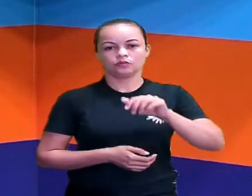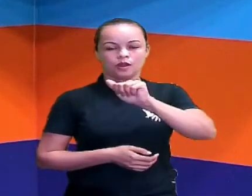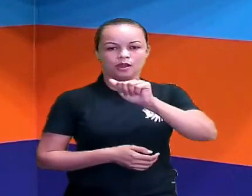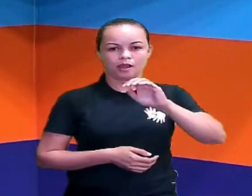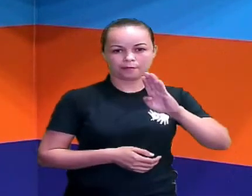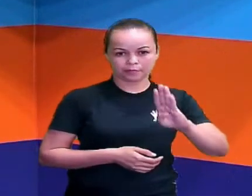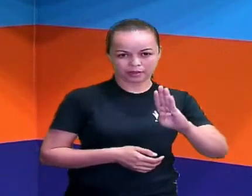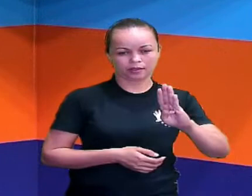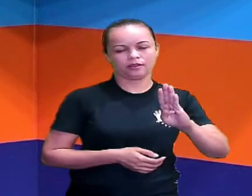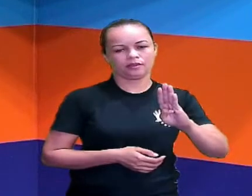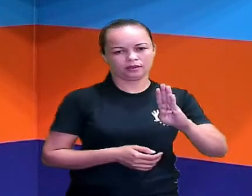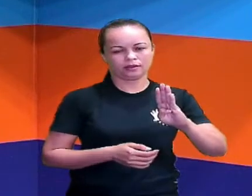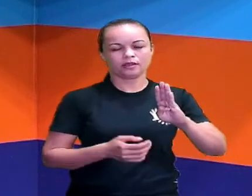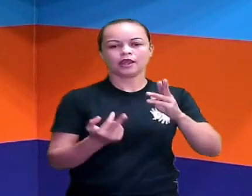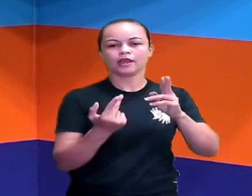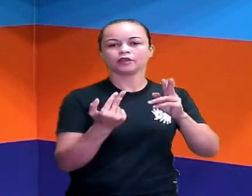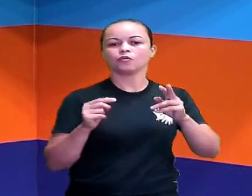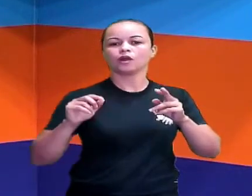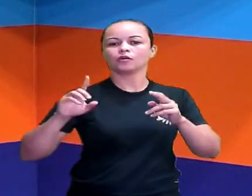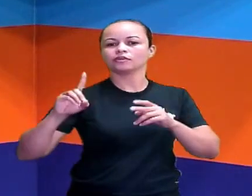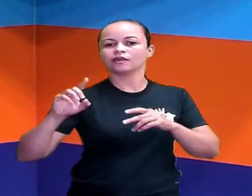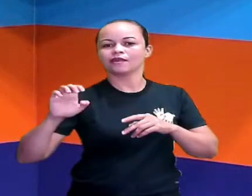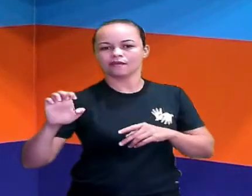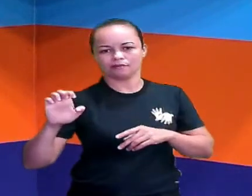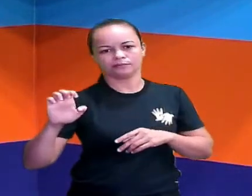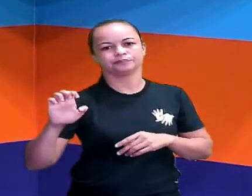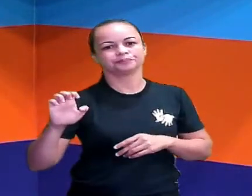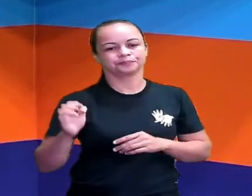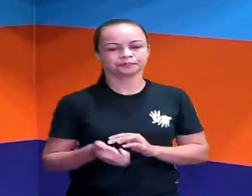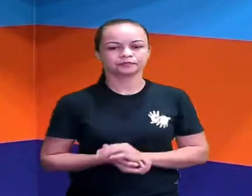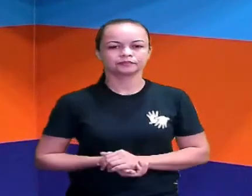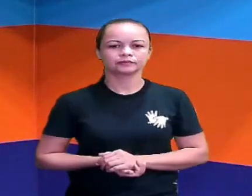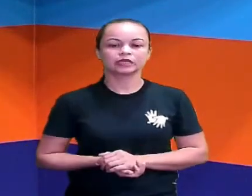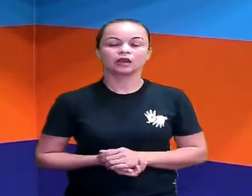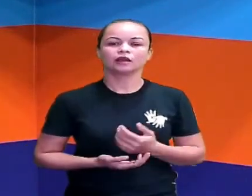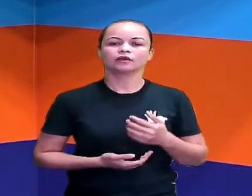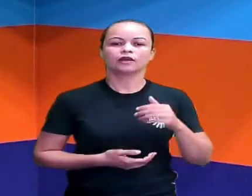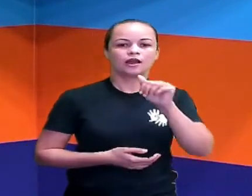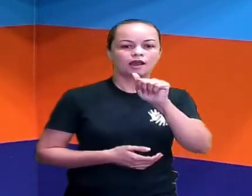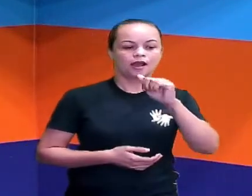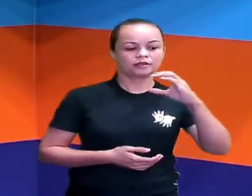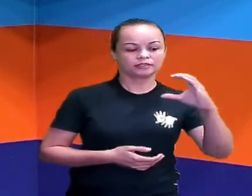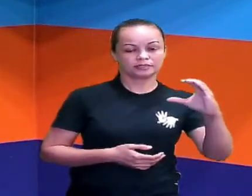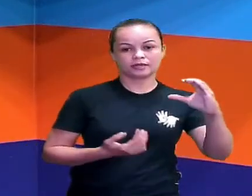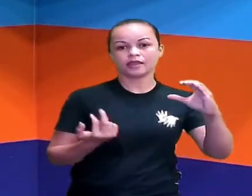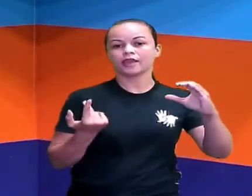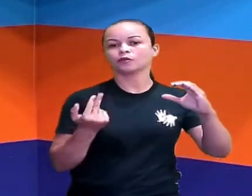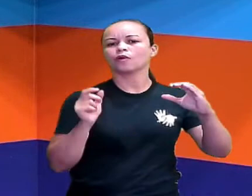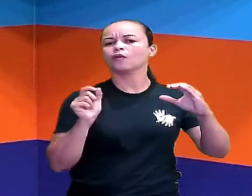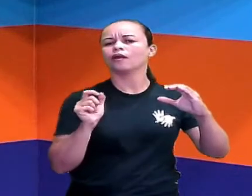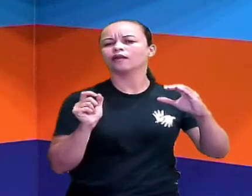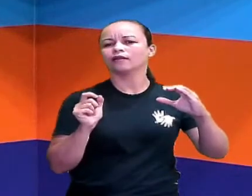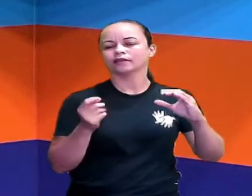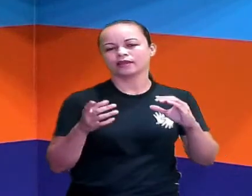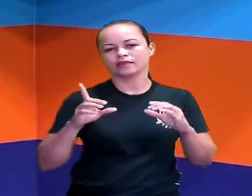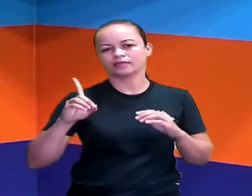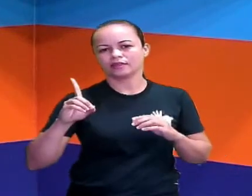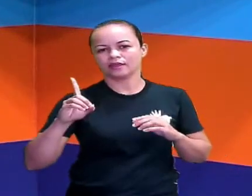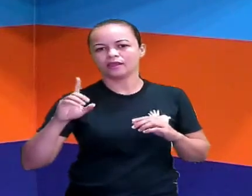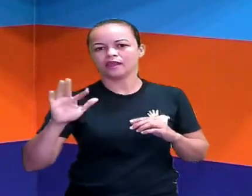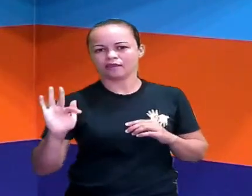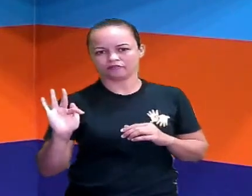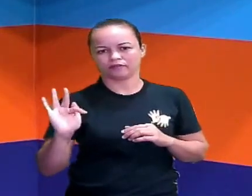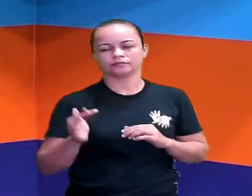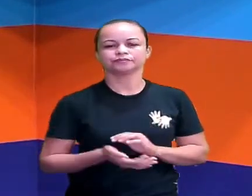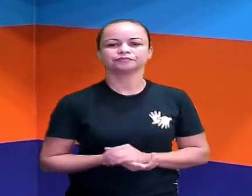meu segmento AB é igual a quem? A DE. O meu segmento AC é igual a quem? A